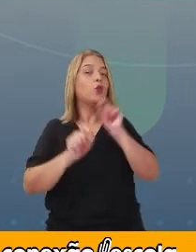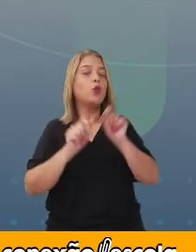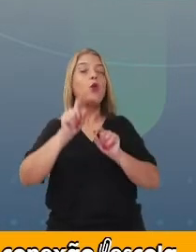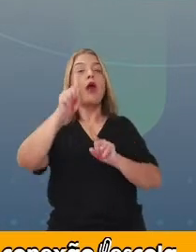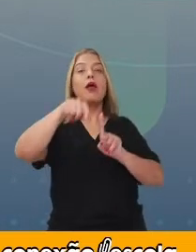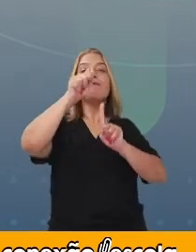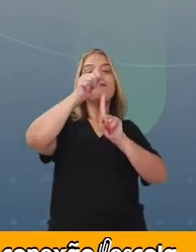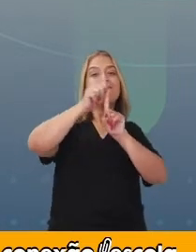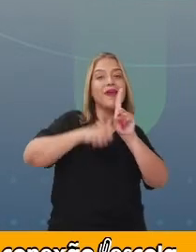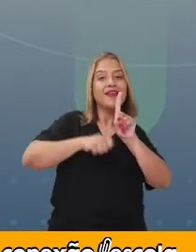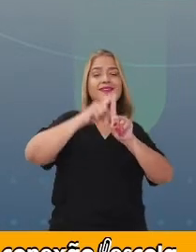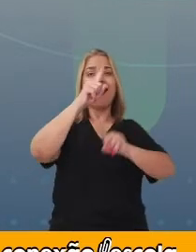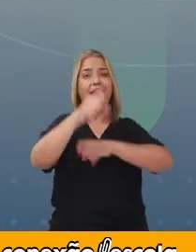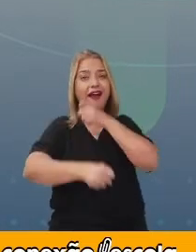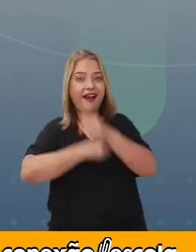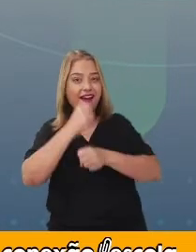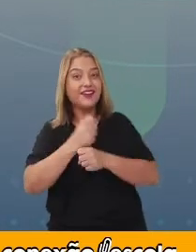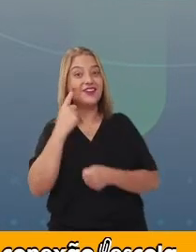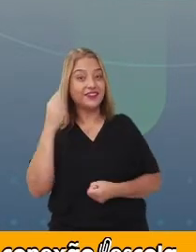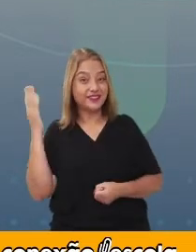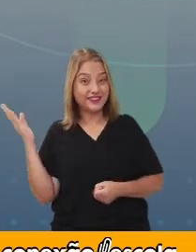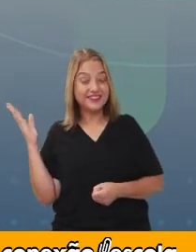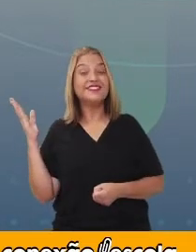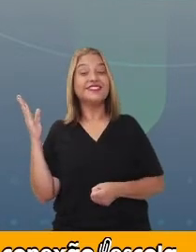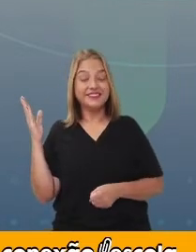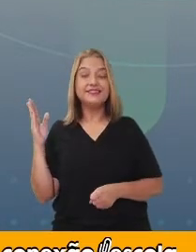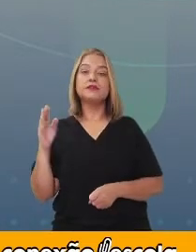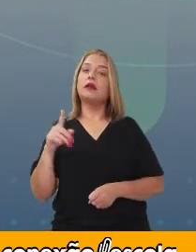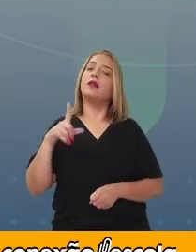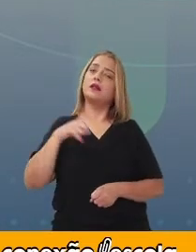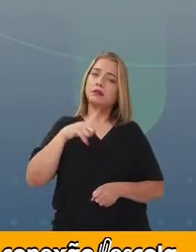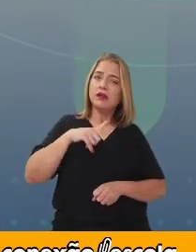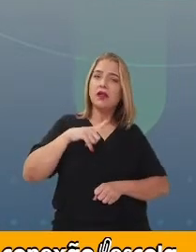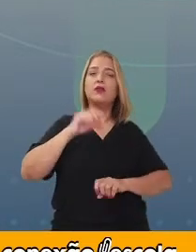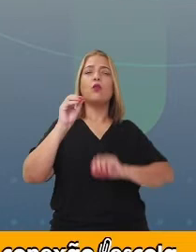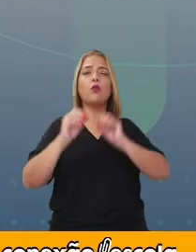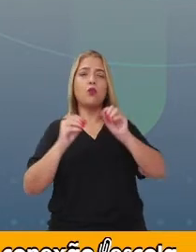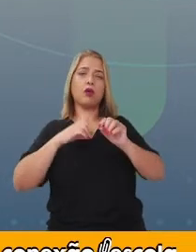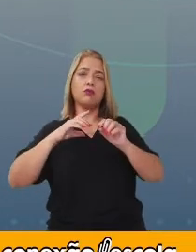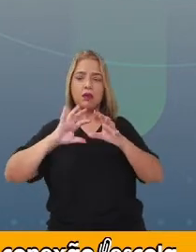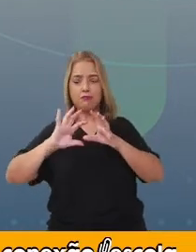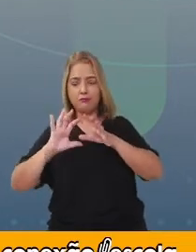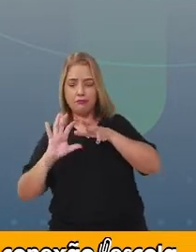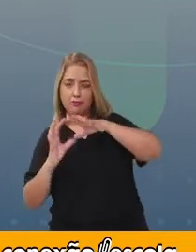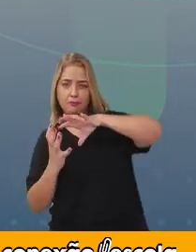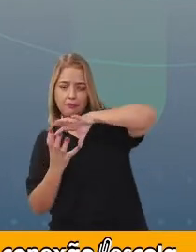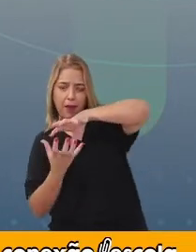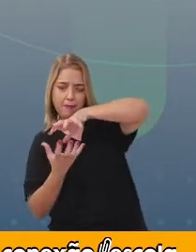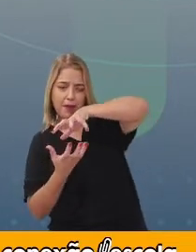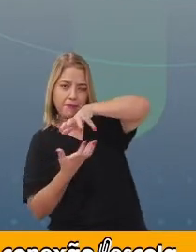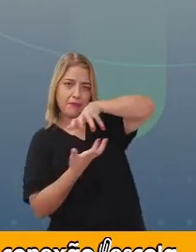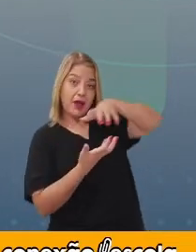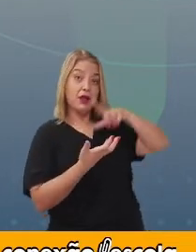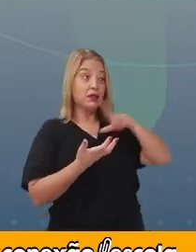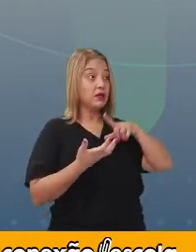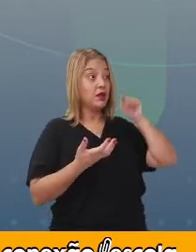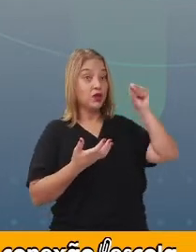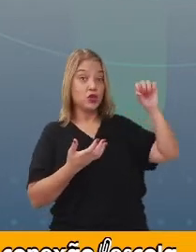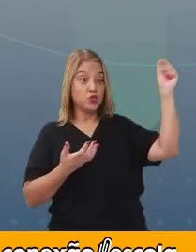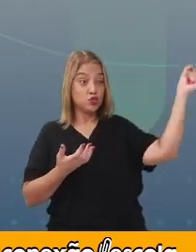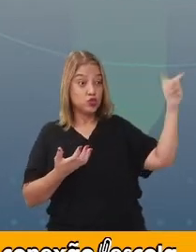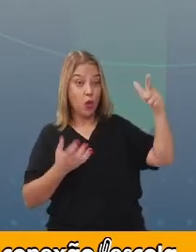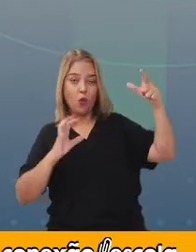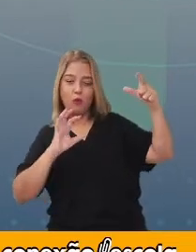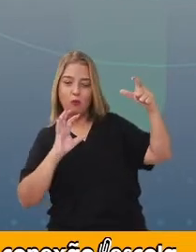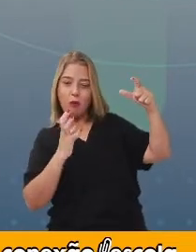os meses do ano. Claro que com o movimento que a Terra faz ao redor do Sol, que nós